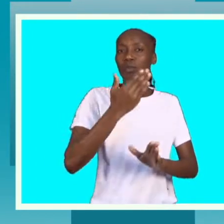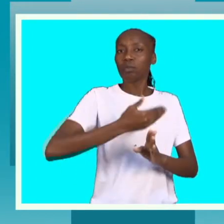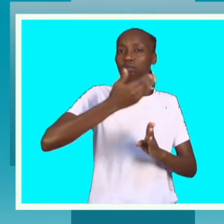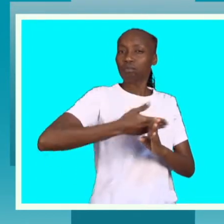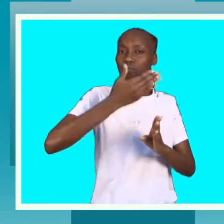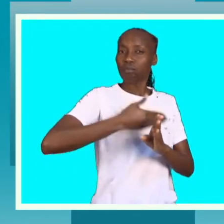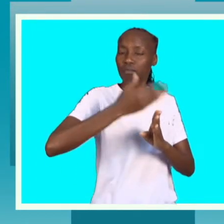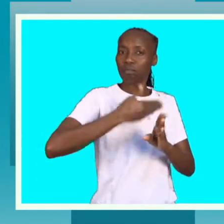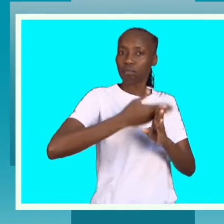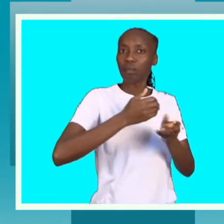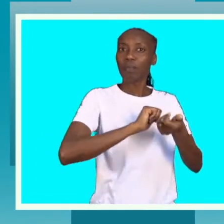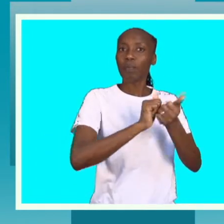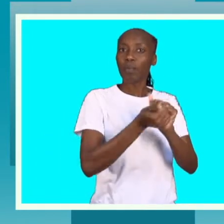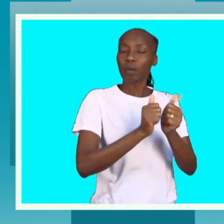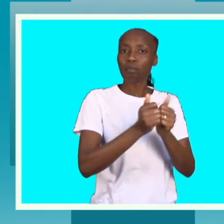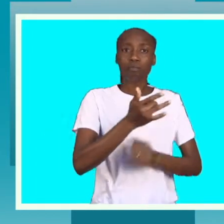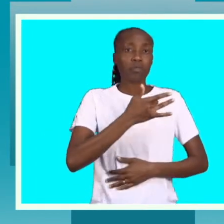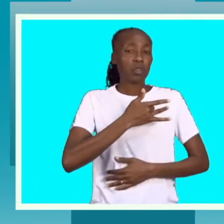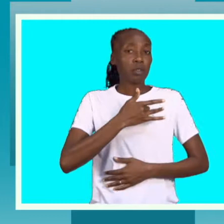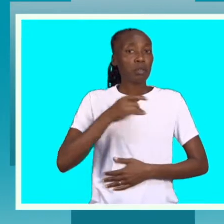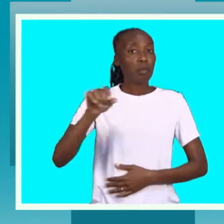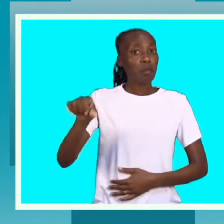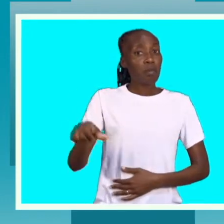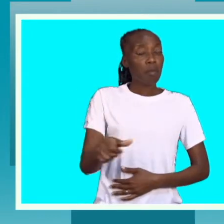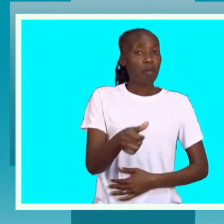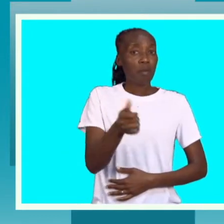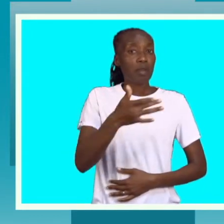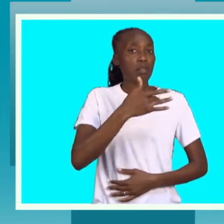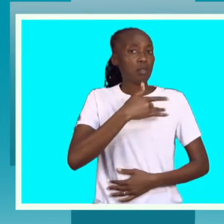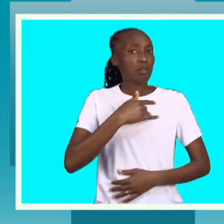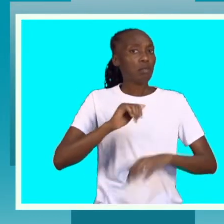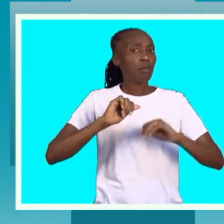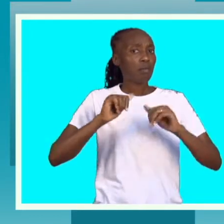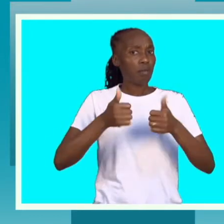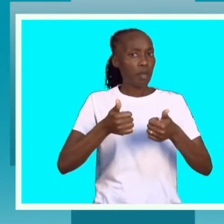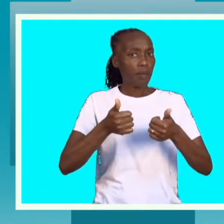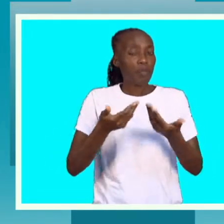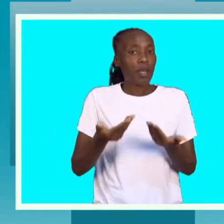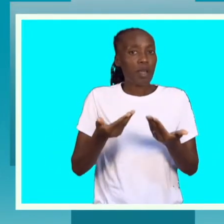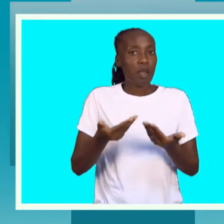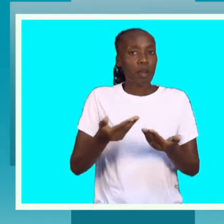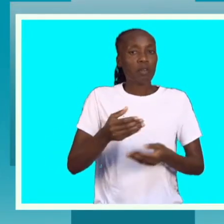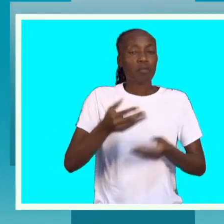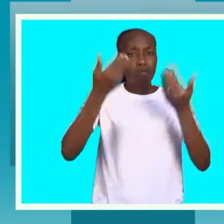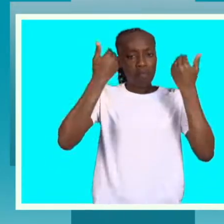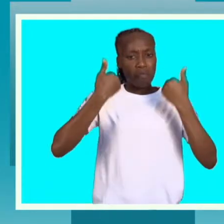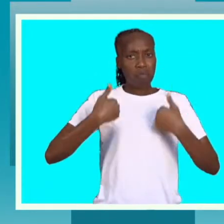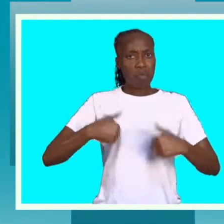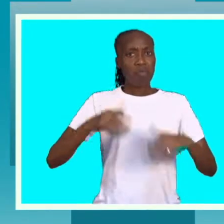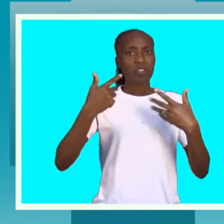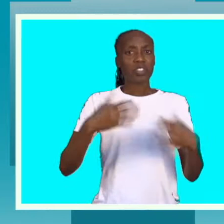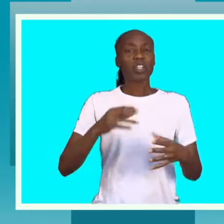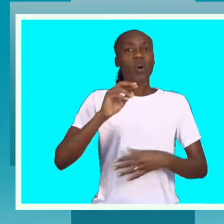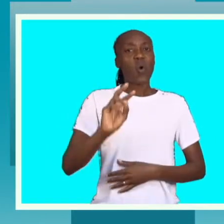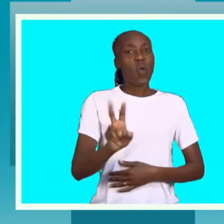praticar o desporto. E senti-me melhor, senti-me bem. E agora, já sou outra pessoa.